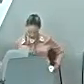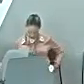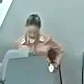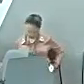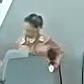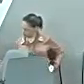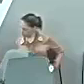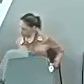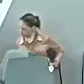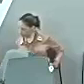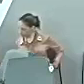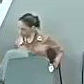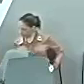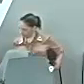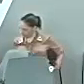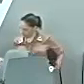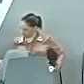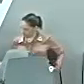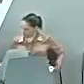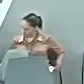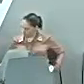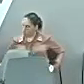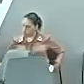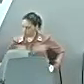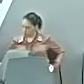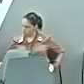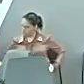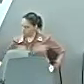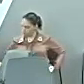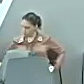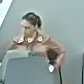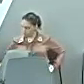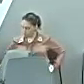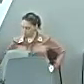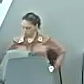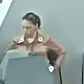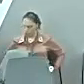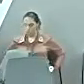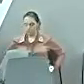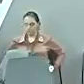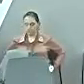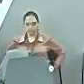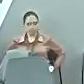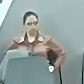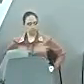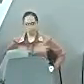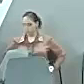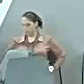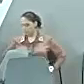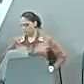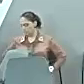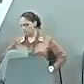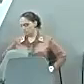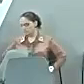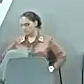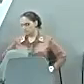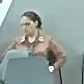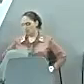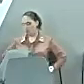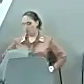eu acho que é fundamental mas eu tenho apenas um questionamento que eu tenho certeza que o pessoal da secretaria vai conseguir responder que